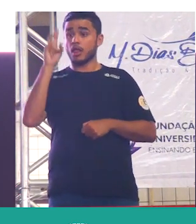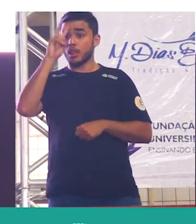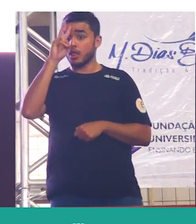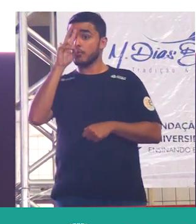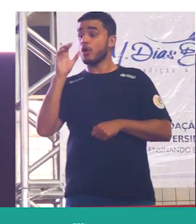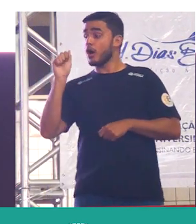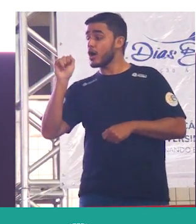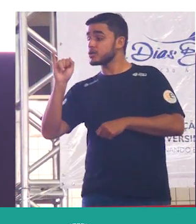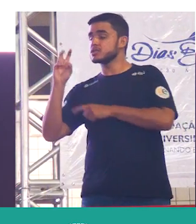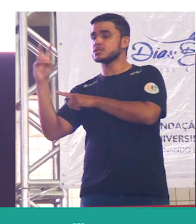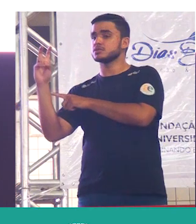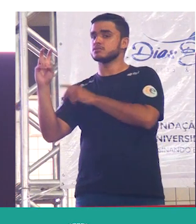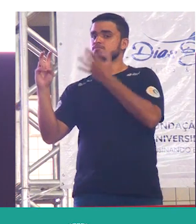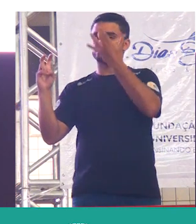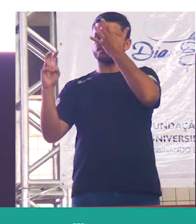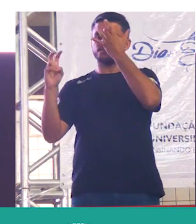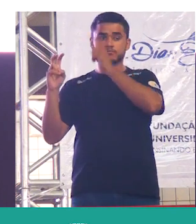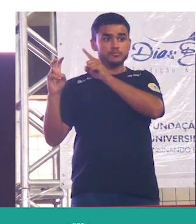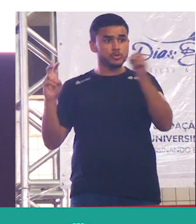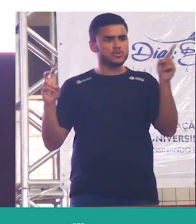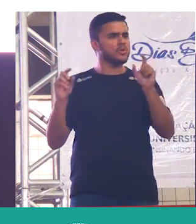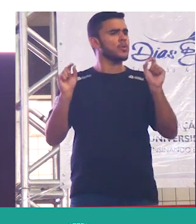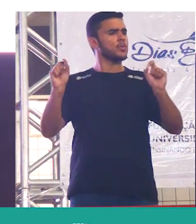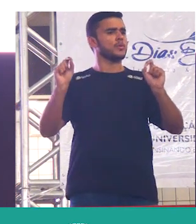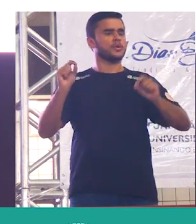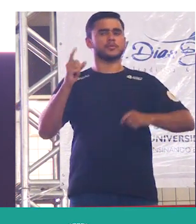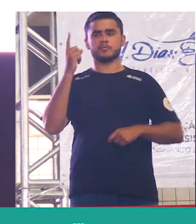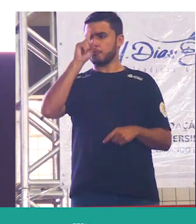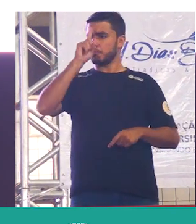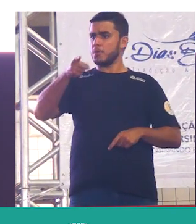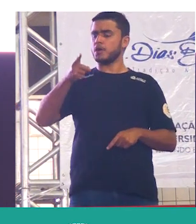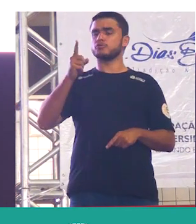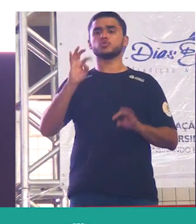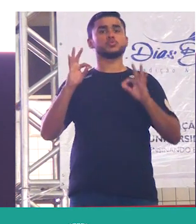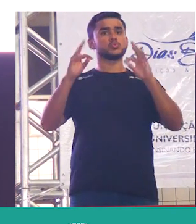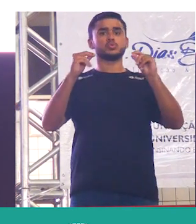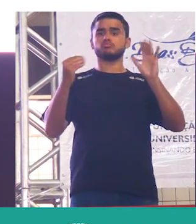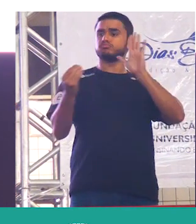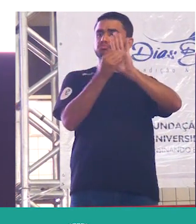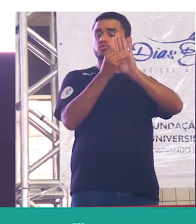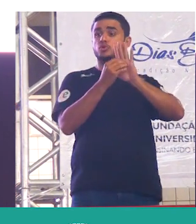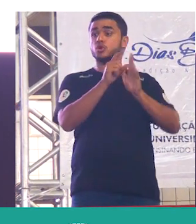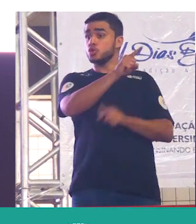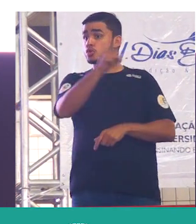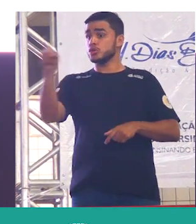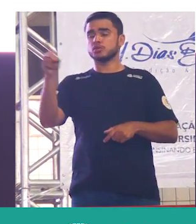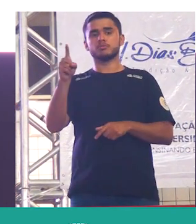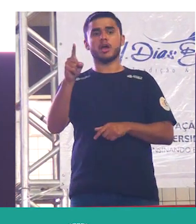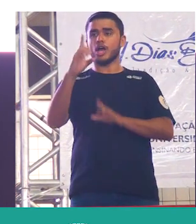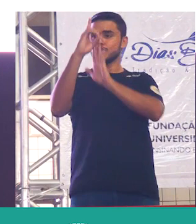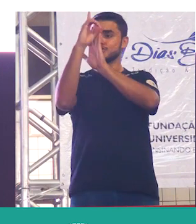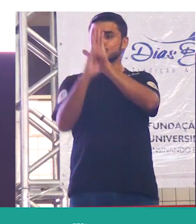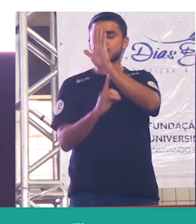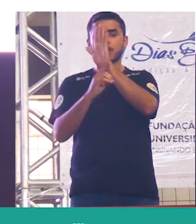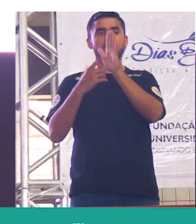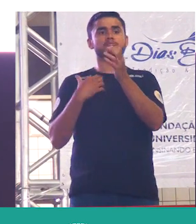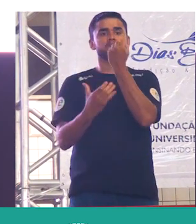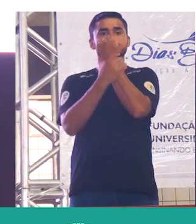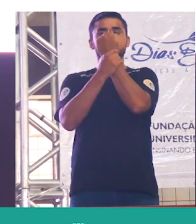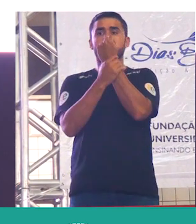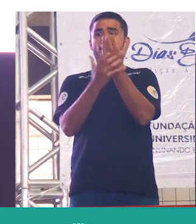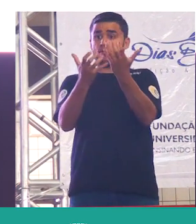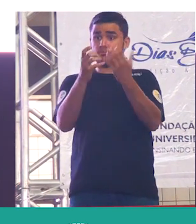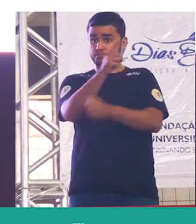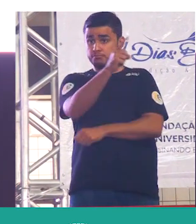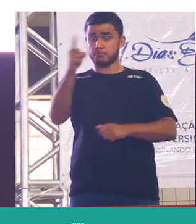instrumento que suspendeu todos os nossos direitos e garantias. A sua